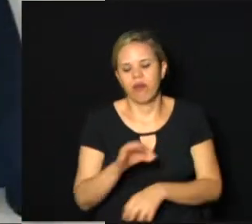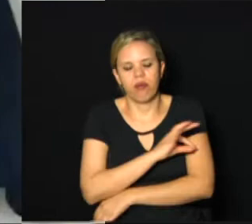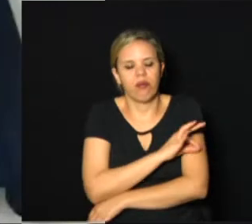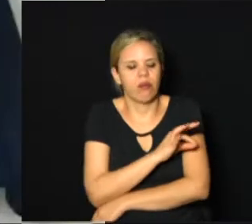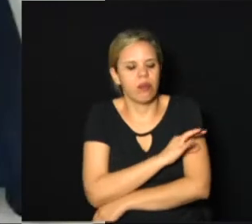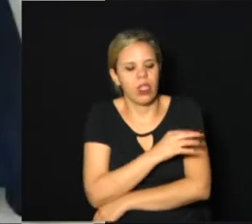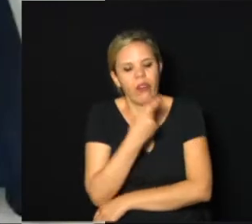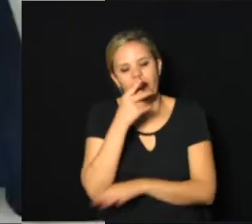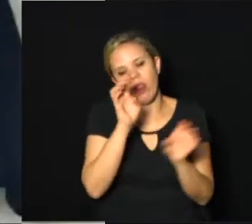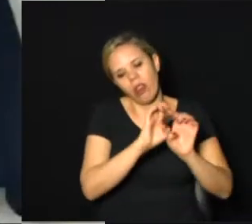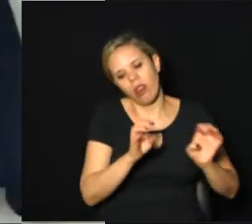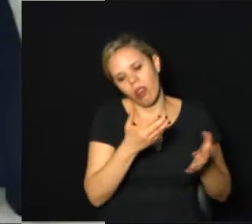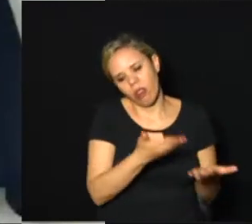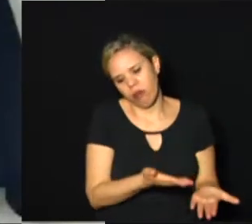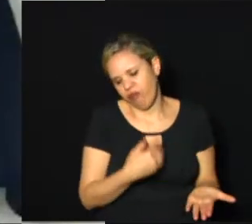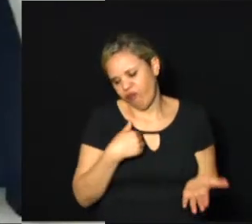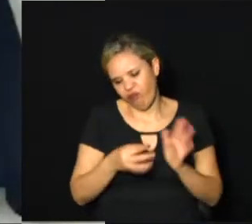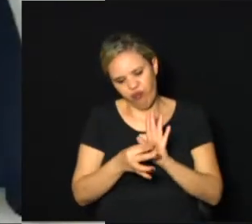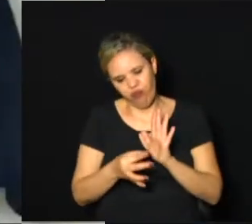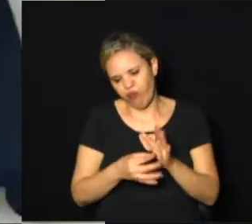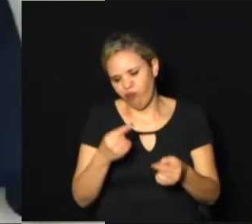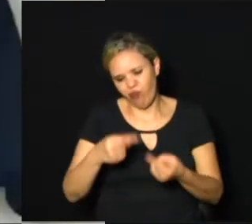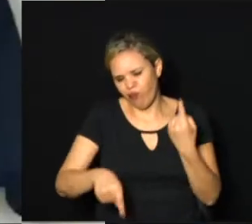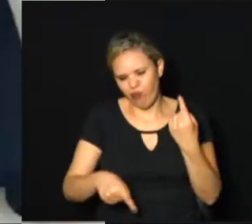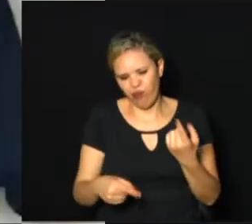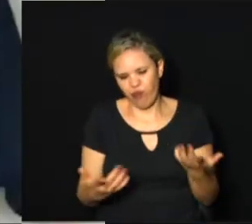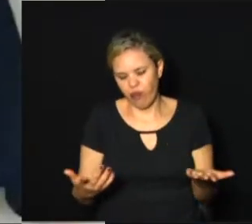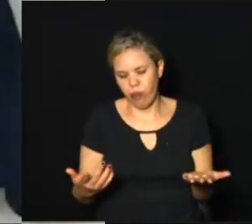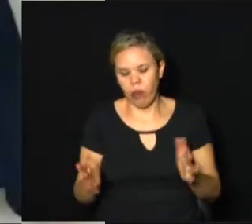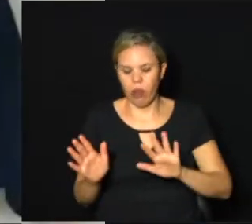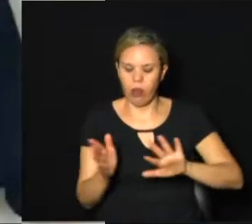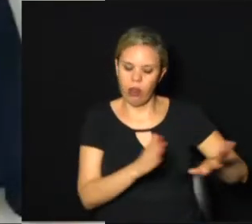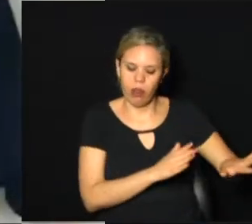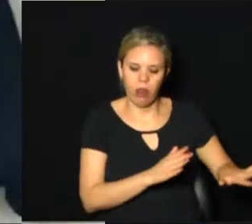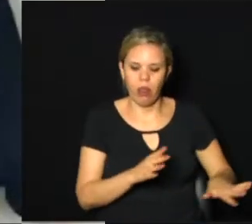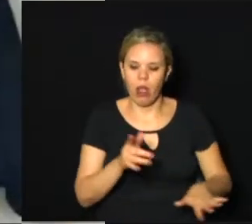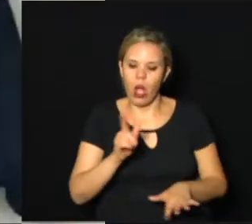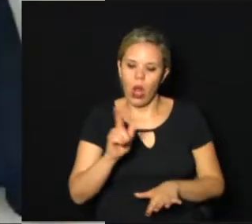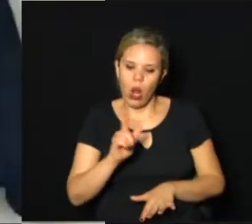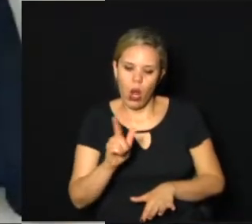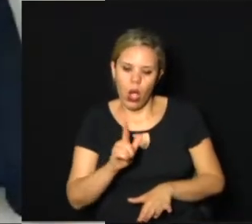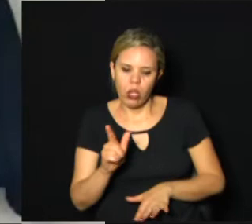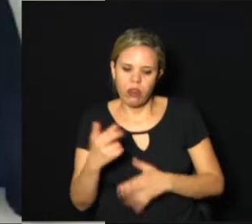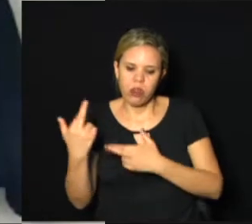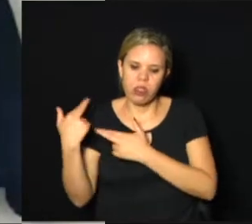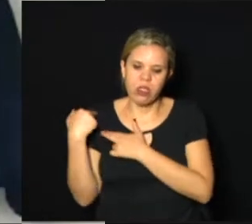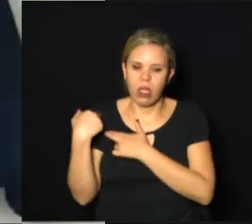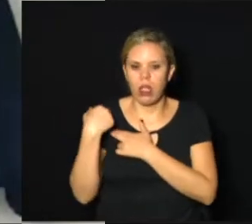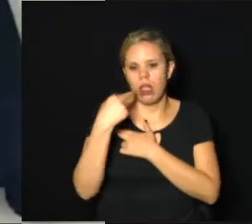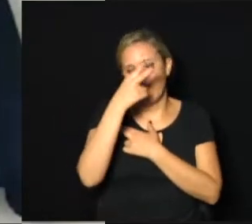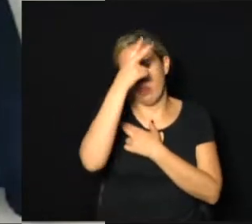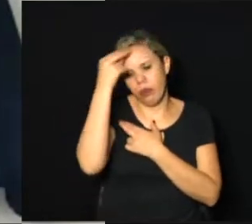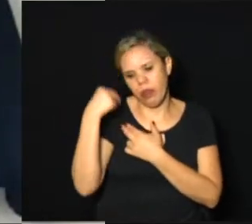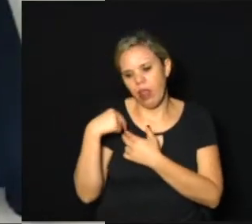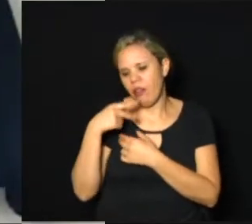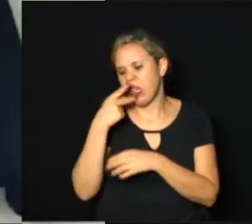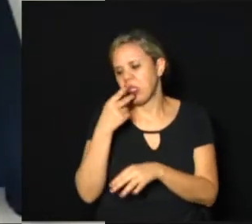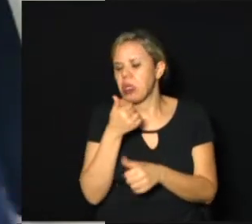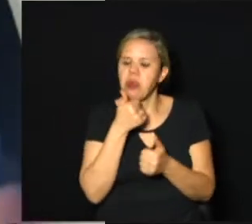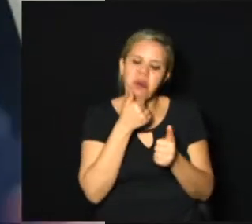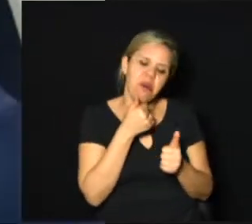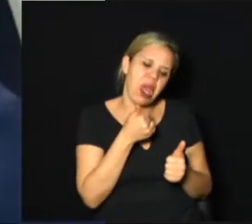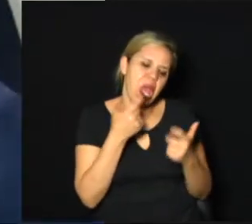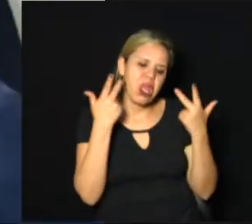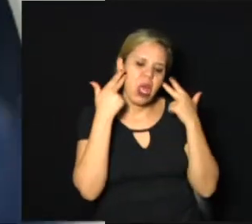prefeitura estruturou, que, na minha opinião, não tem dado certo. E aí é lógico, né? O gestor municipal sempre bota panos quentes, tá tudo bem, tal,